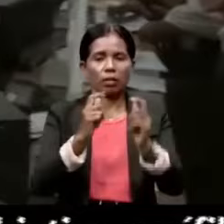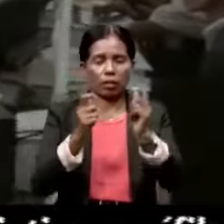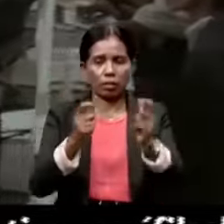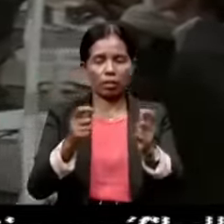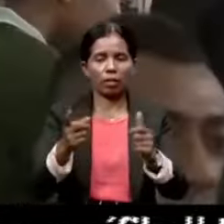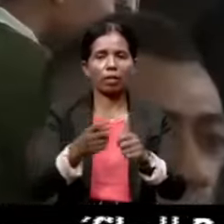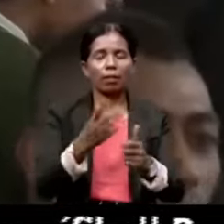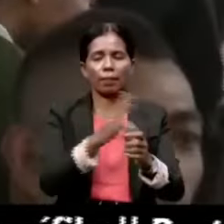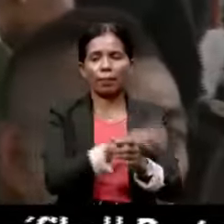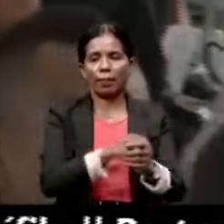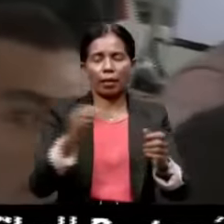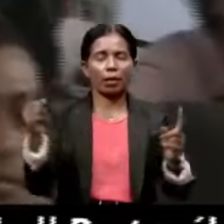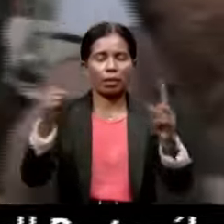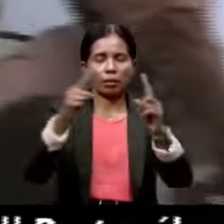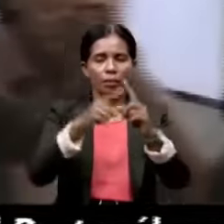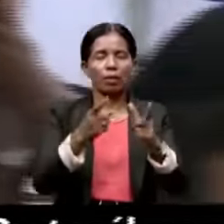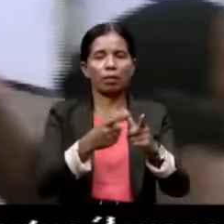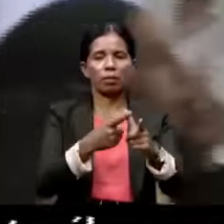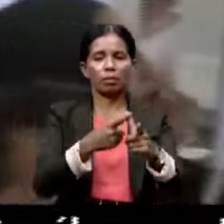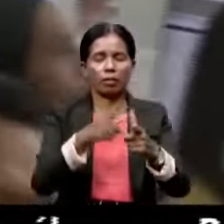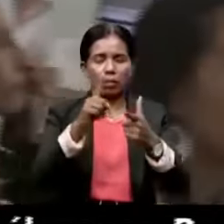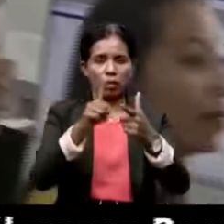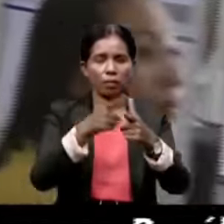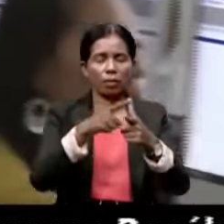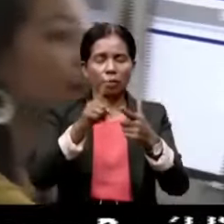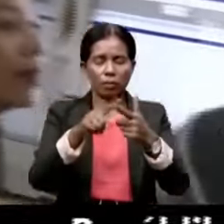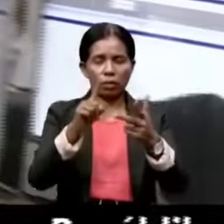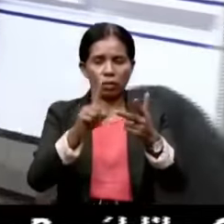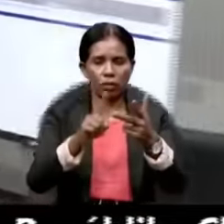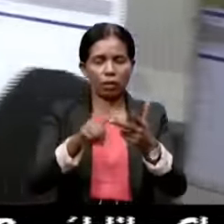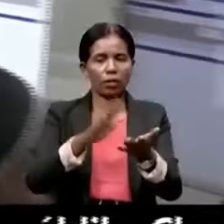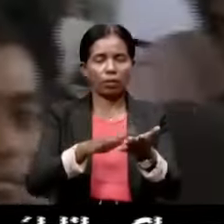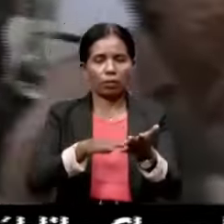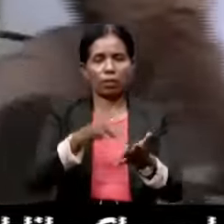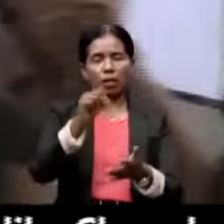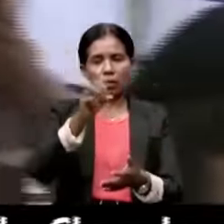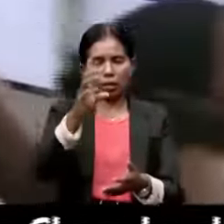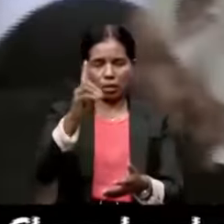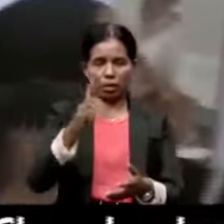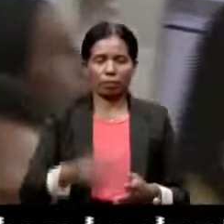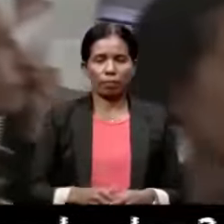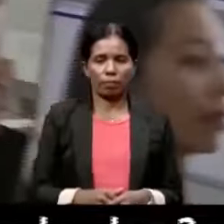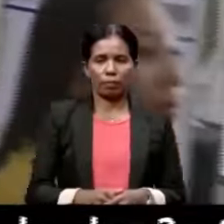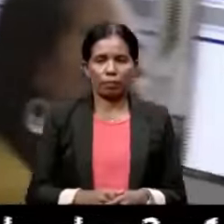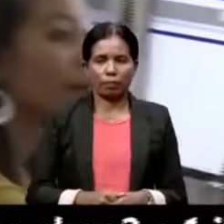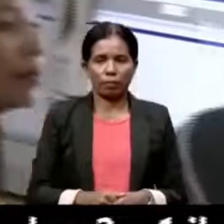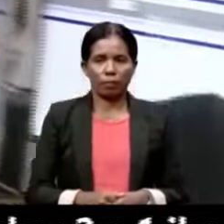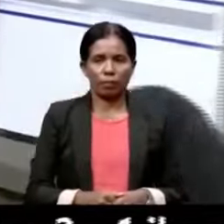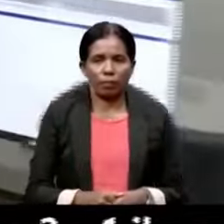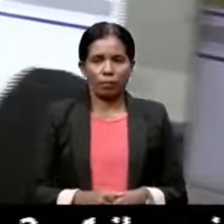primeira fase, né? Bade primeiro, segundo no terceiro ciclo ensino básico. Lamberto da Silva, Mariana Martins, GMN.